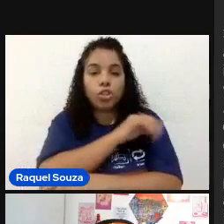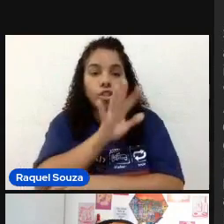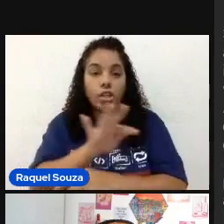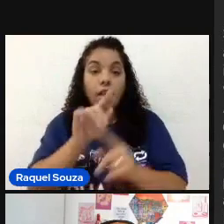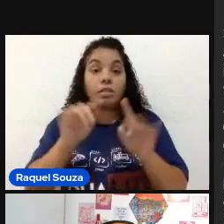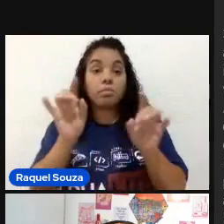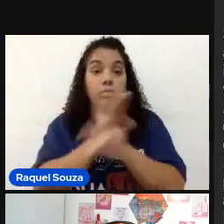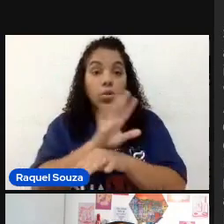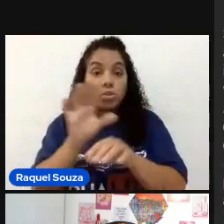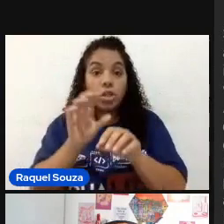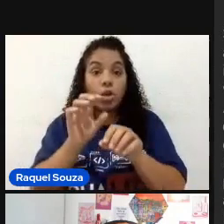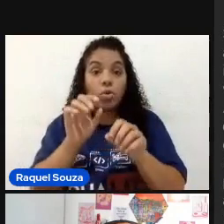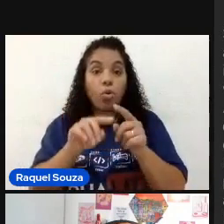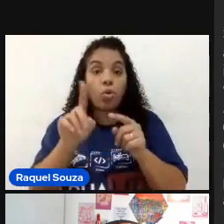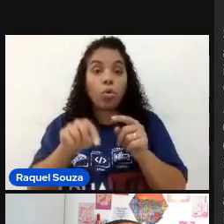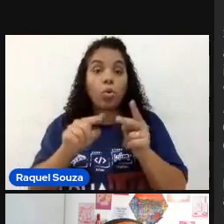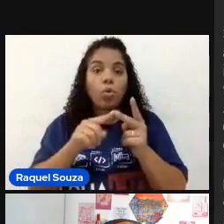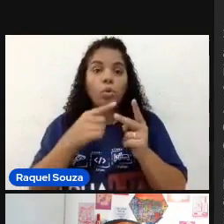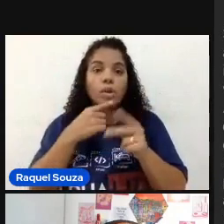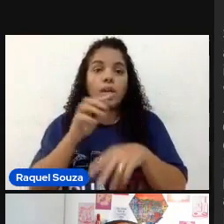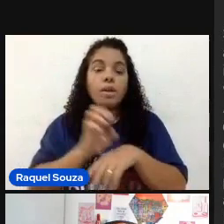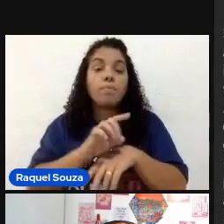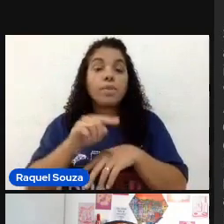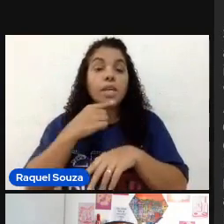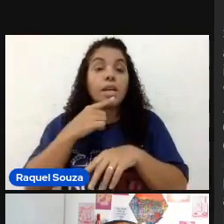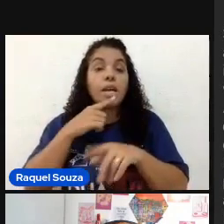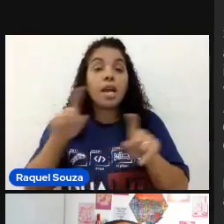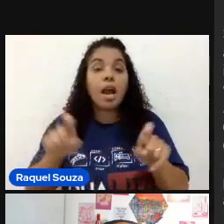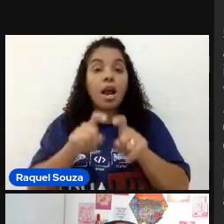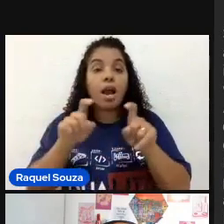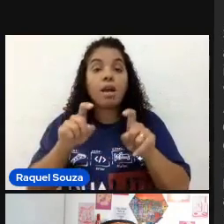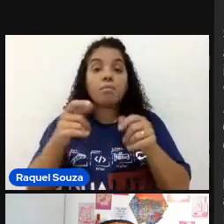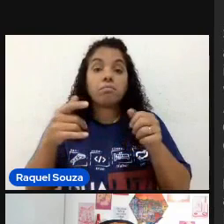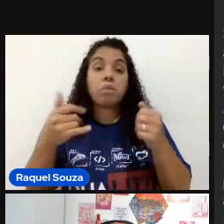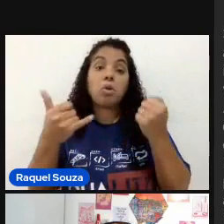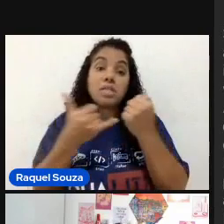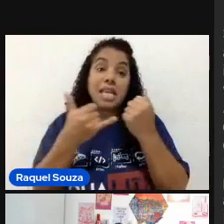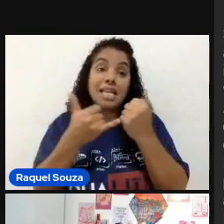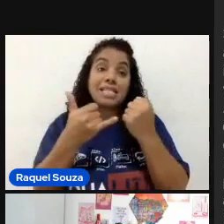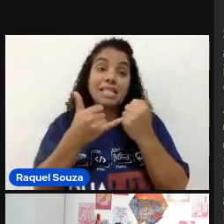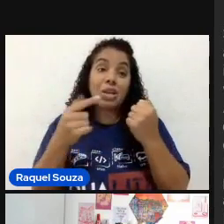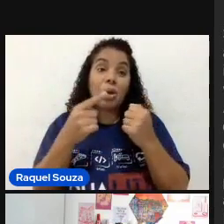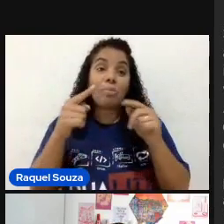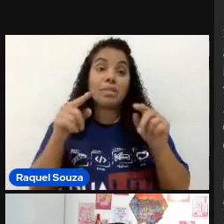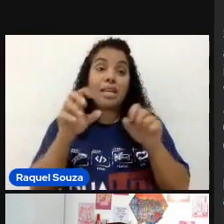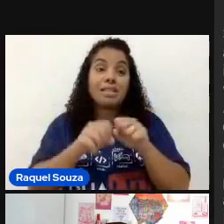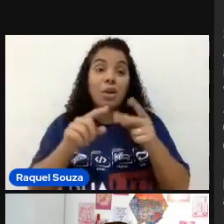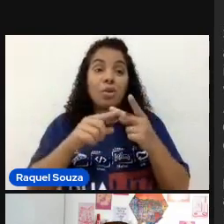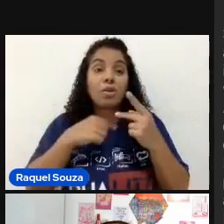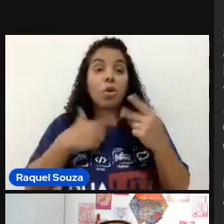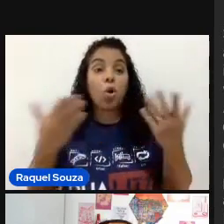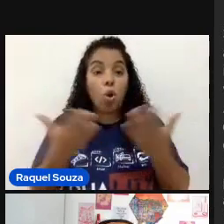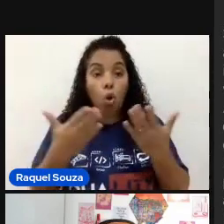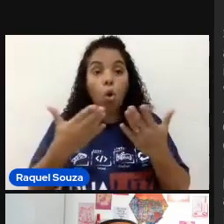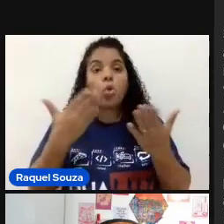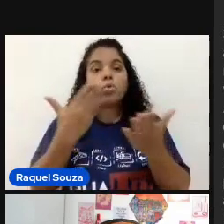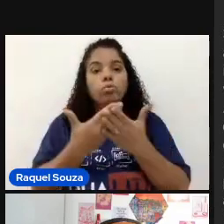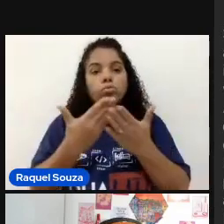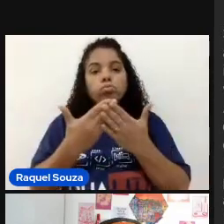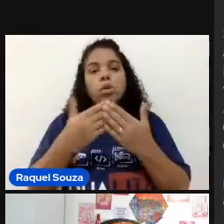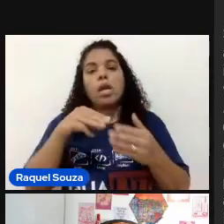ensino médio, a graduação em ciência da computação na UERJ, mas não concluí. Hoje eu faço MBA de garantia de qualidade de software